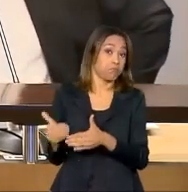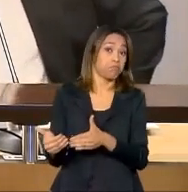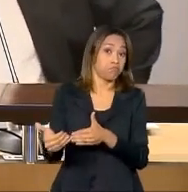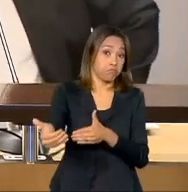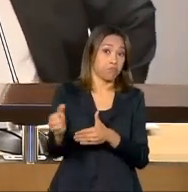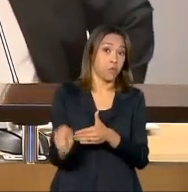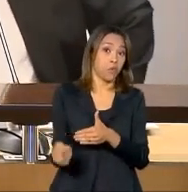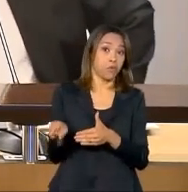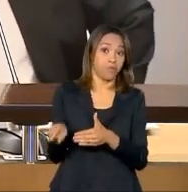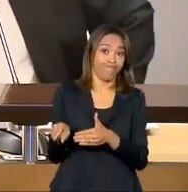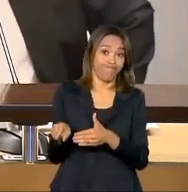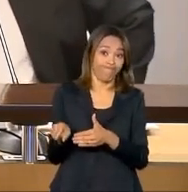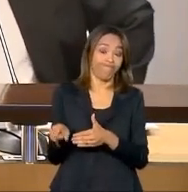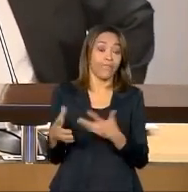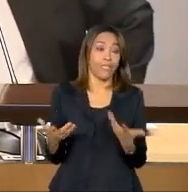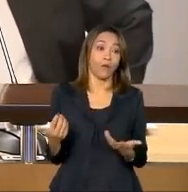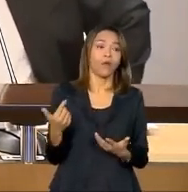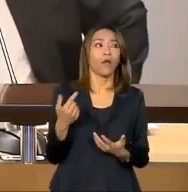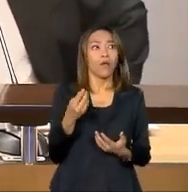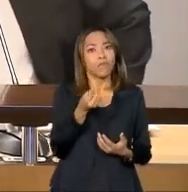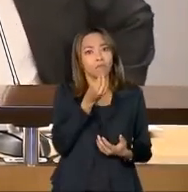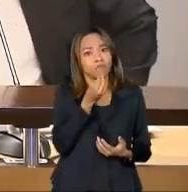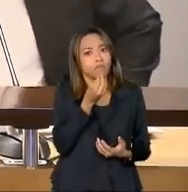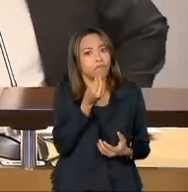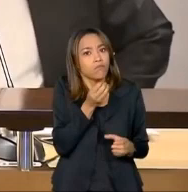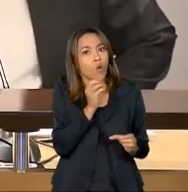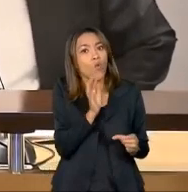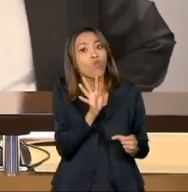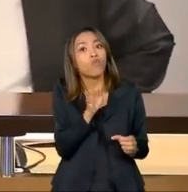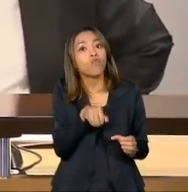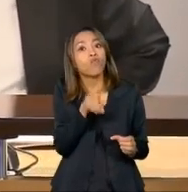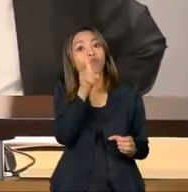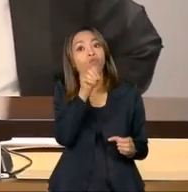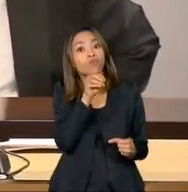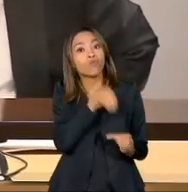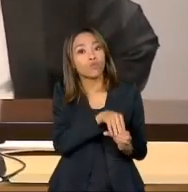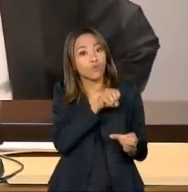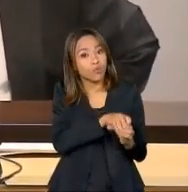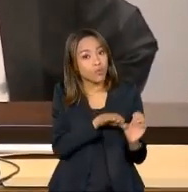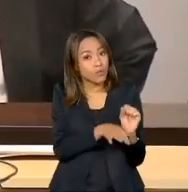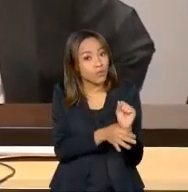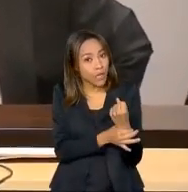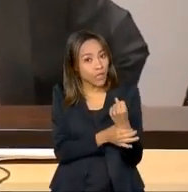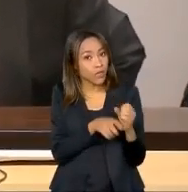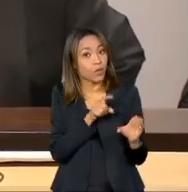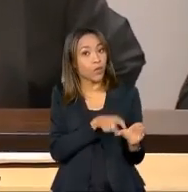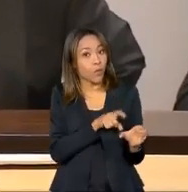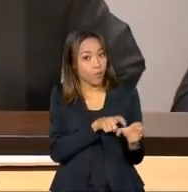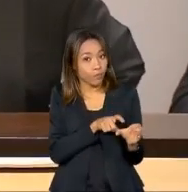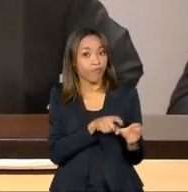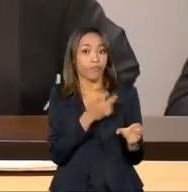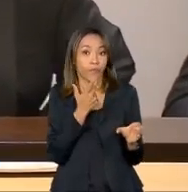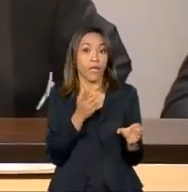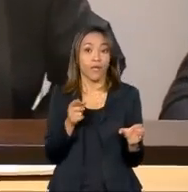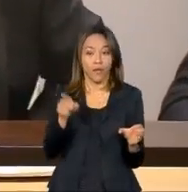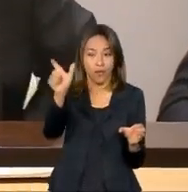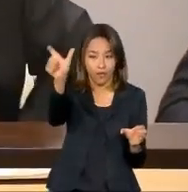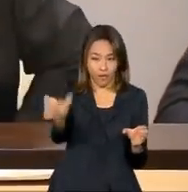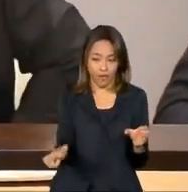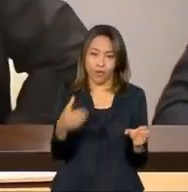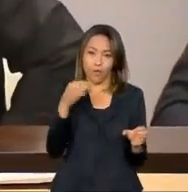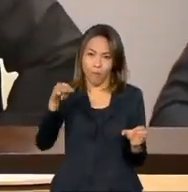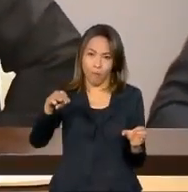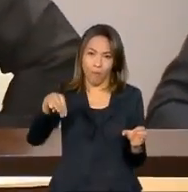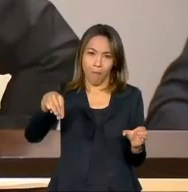precisamos focar fundo garantidor, porque senão você tem dificuldade. O Mário Covas, que era muito brincalhão,